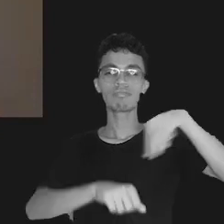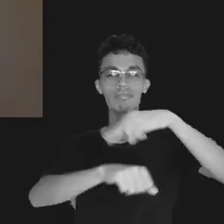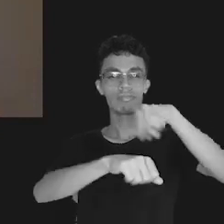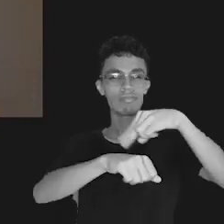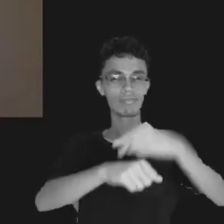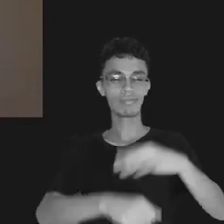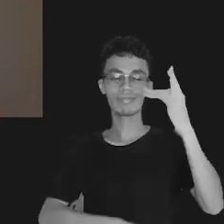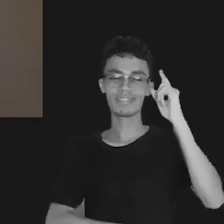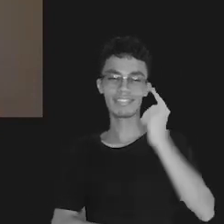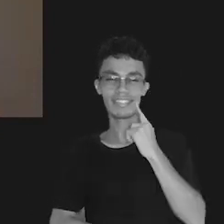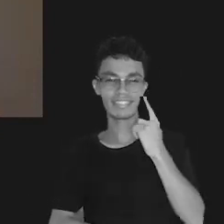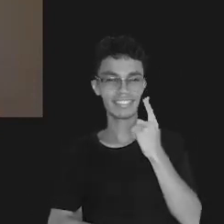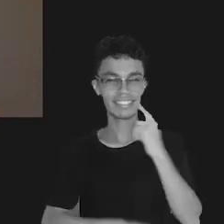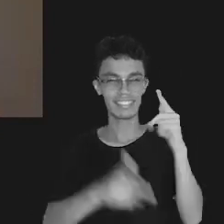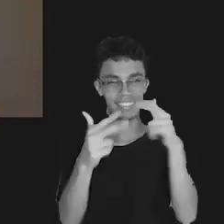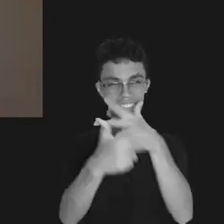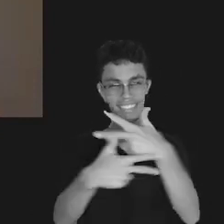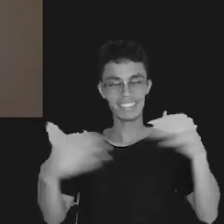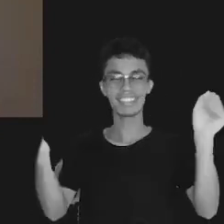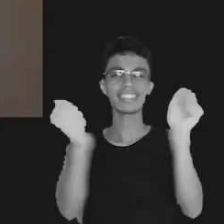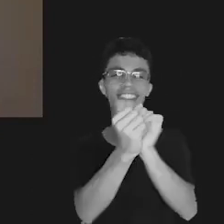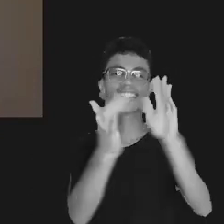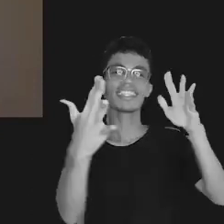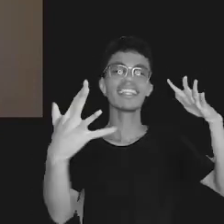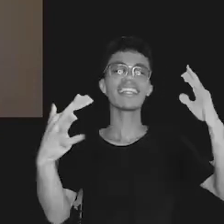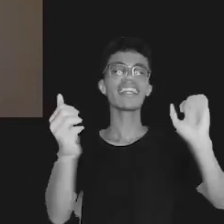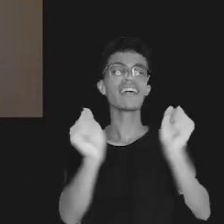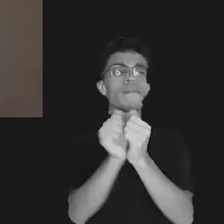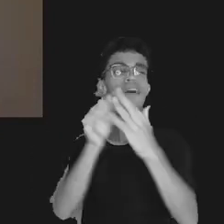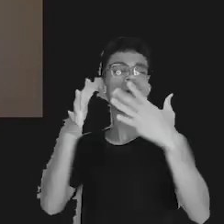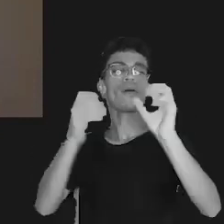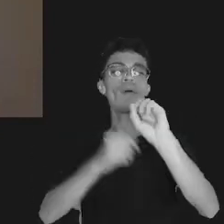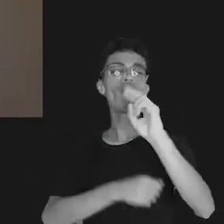que a gente vê é coisa brilhosa ou é escuridão.